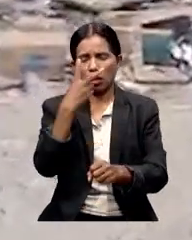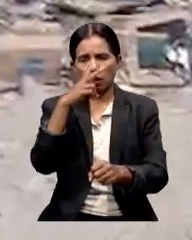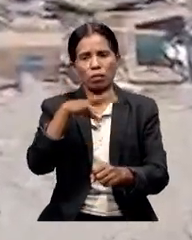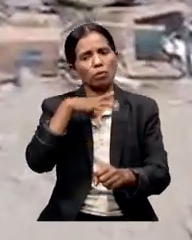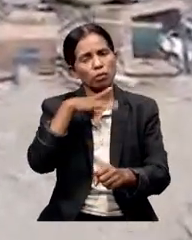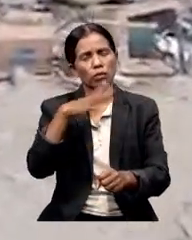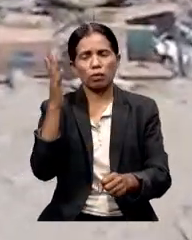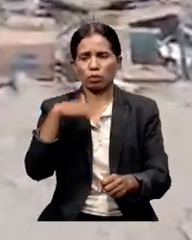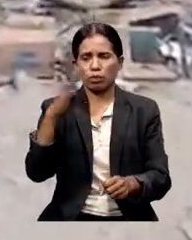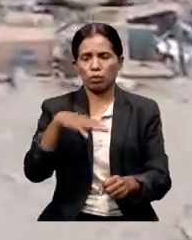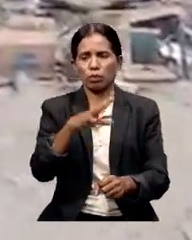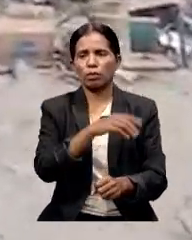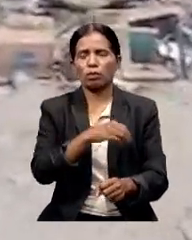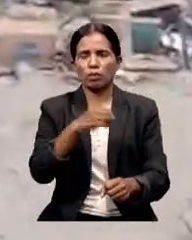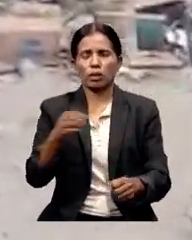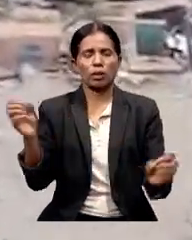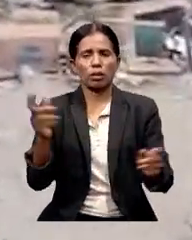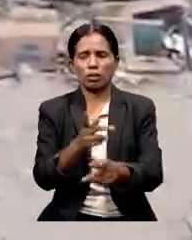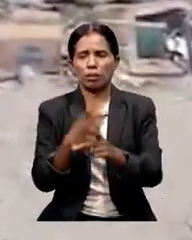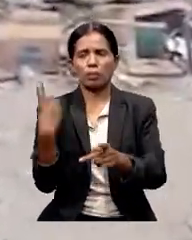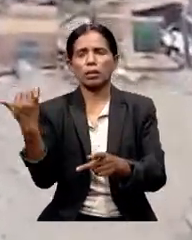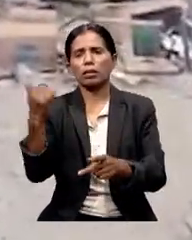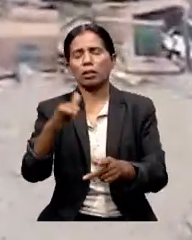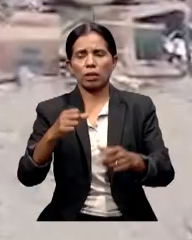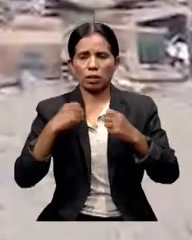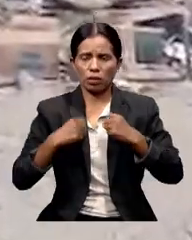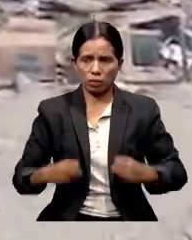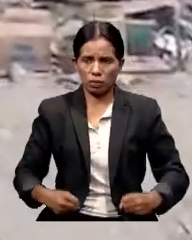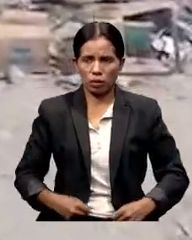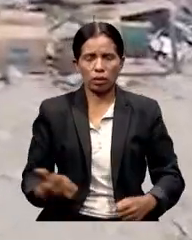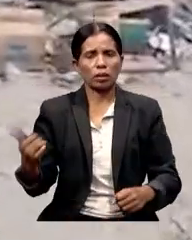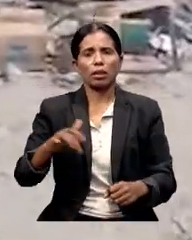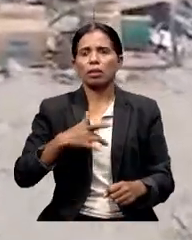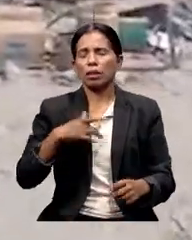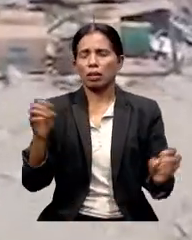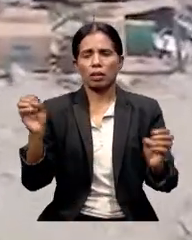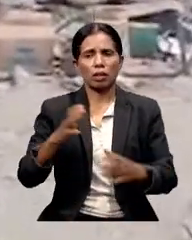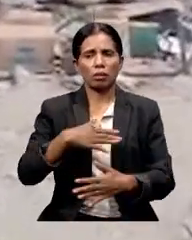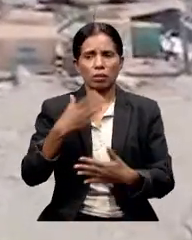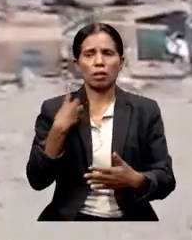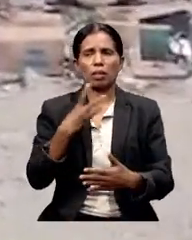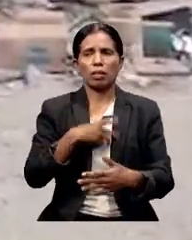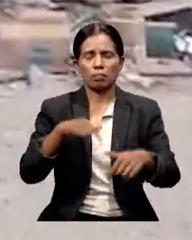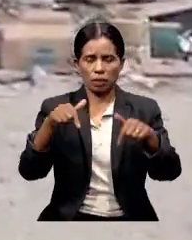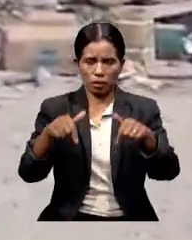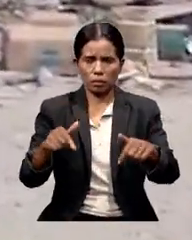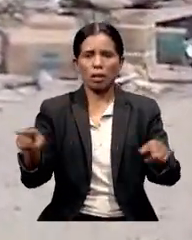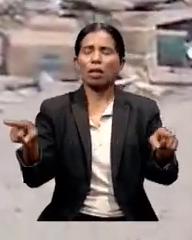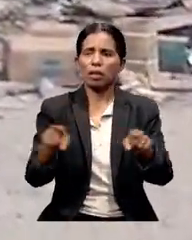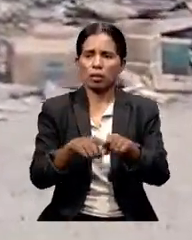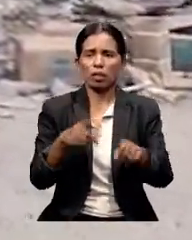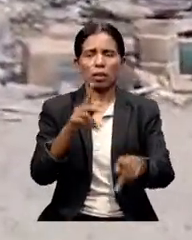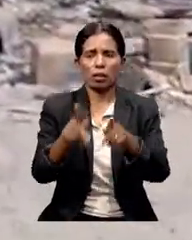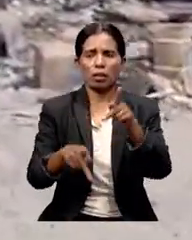Fatim ne mas la siguru ba sirenya Saudi, ida ne mas sira senti ladung kontenti nebe. Ami iha terminal mos, ami